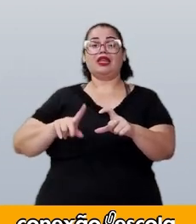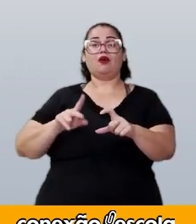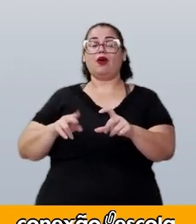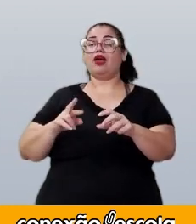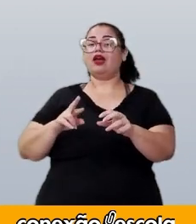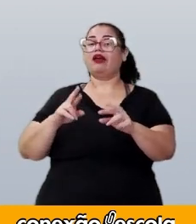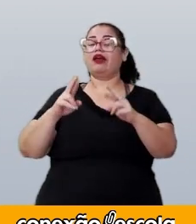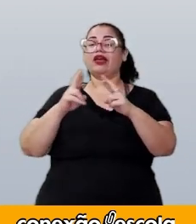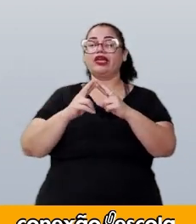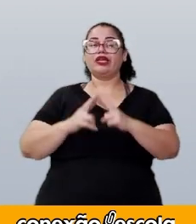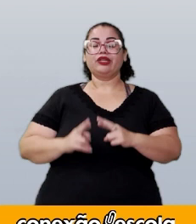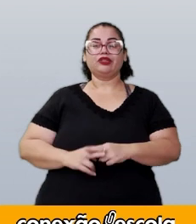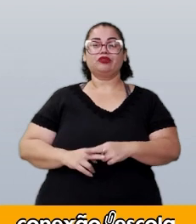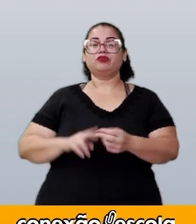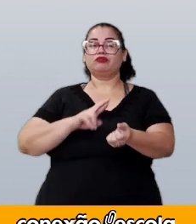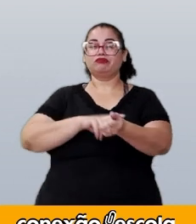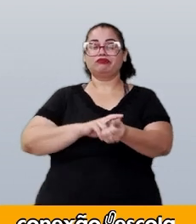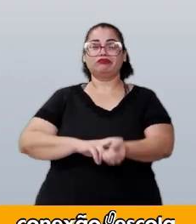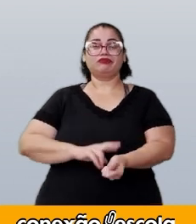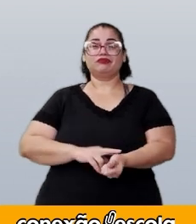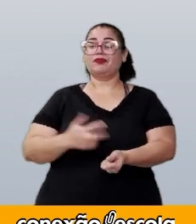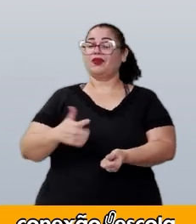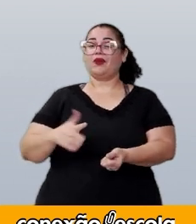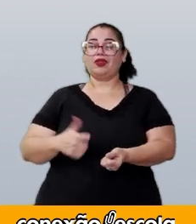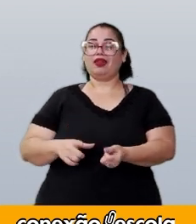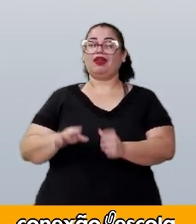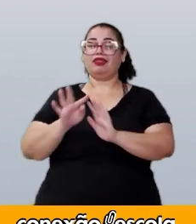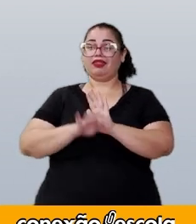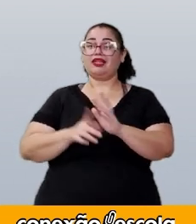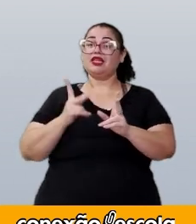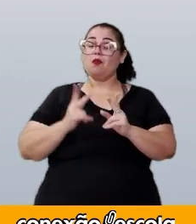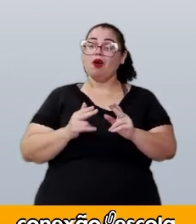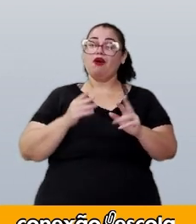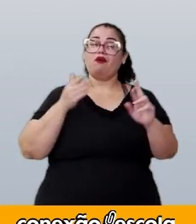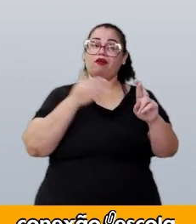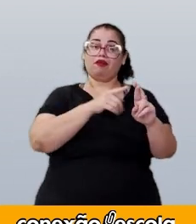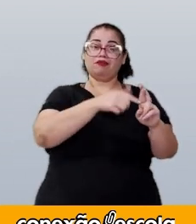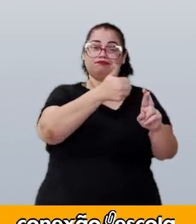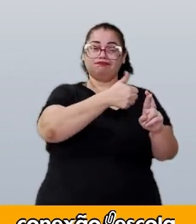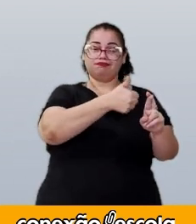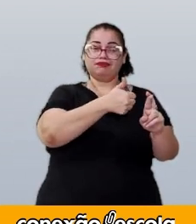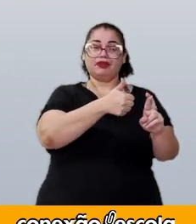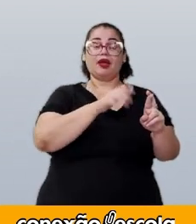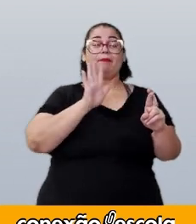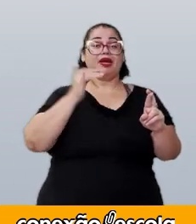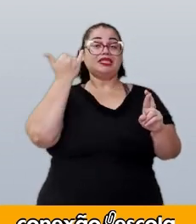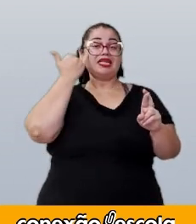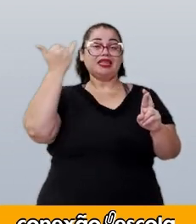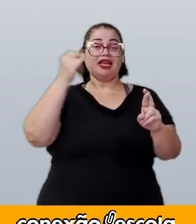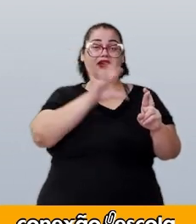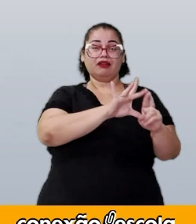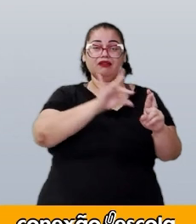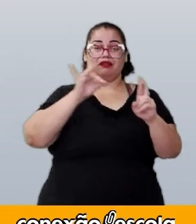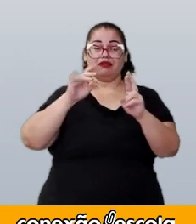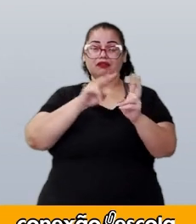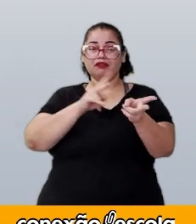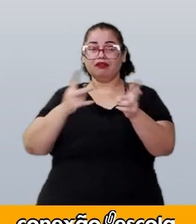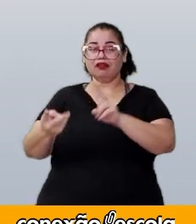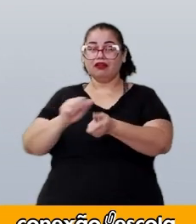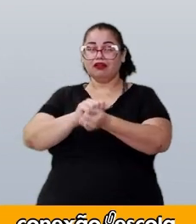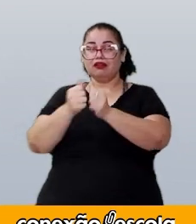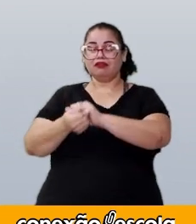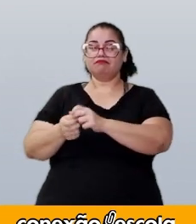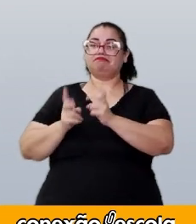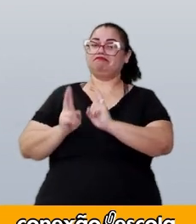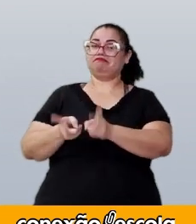efeito rítmico, não temos aquelas rimas que nós vimos no texto original, mas a ideia central do texto, ela